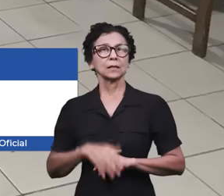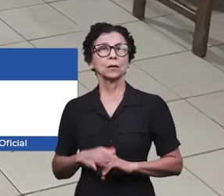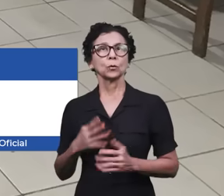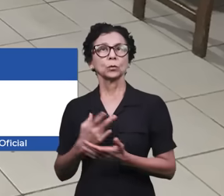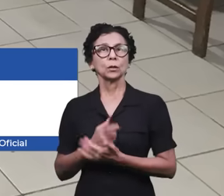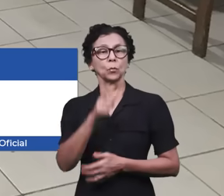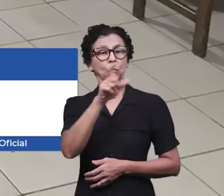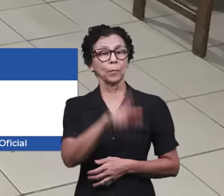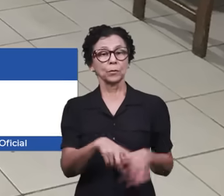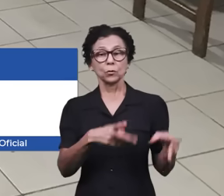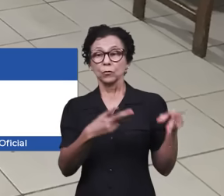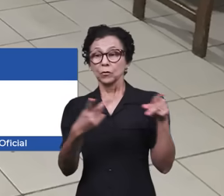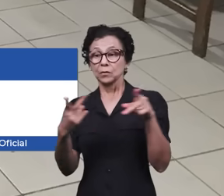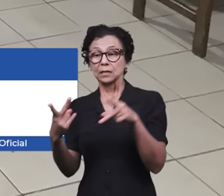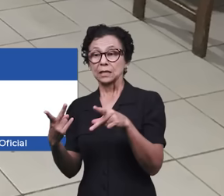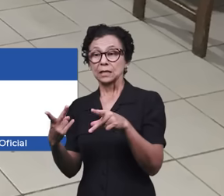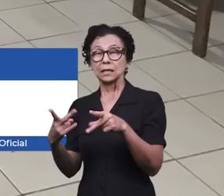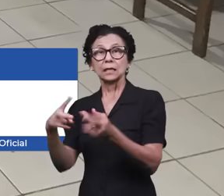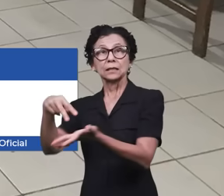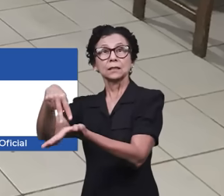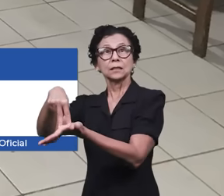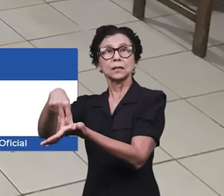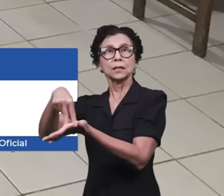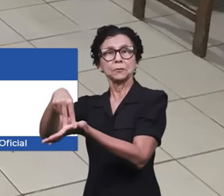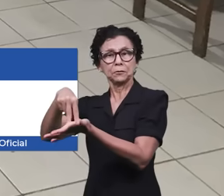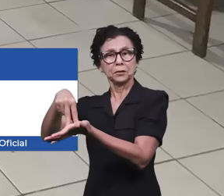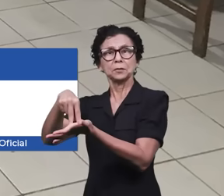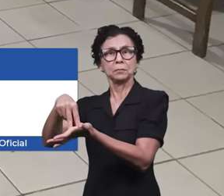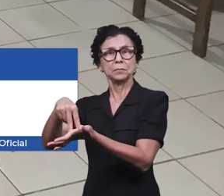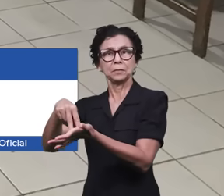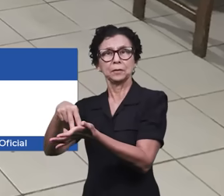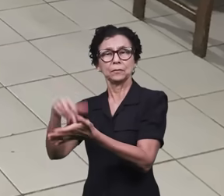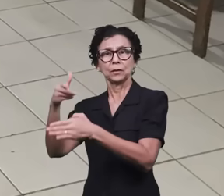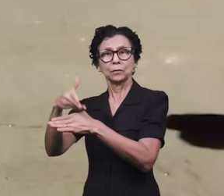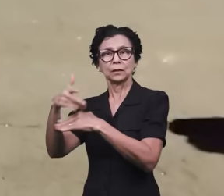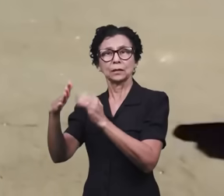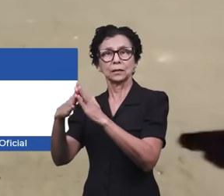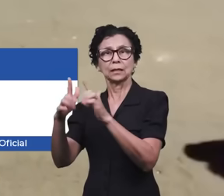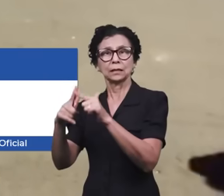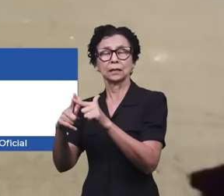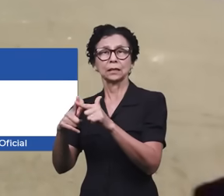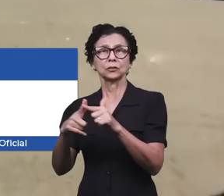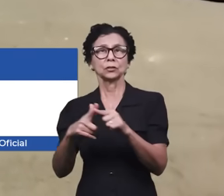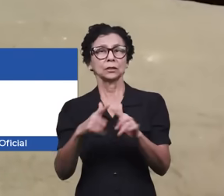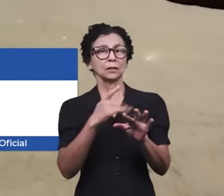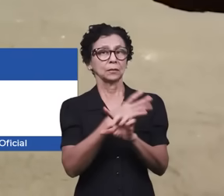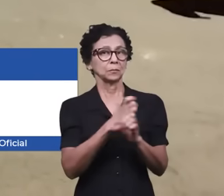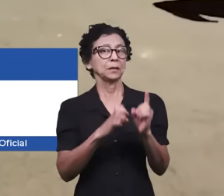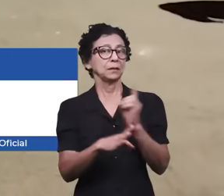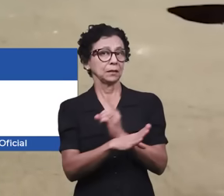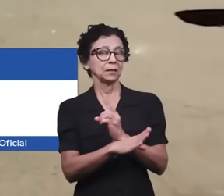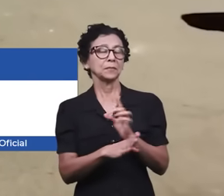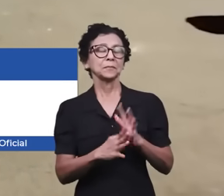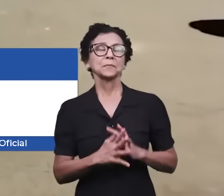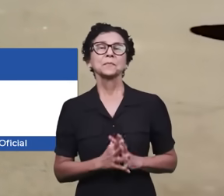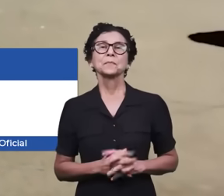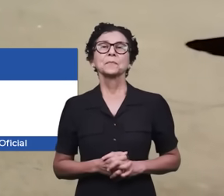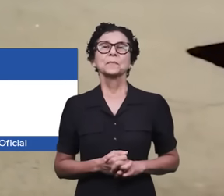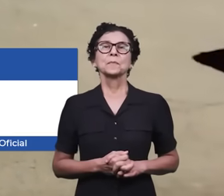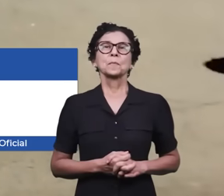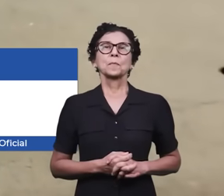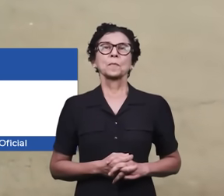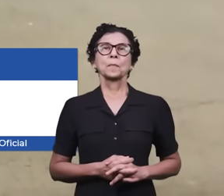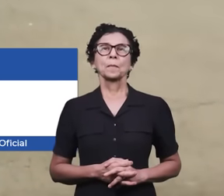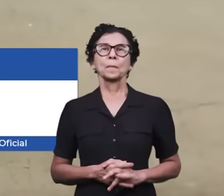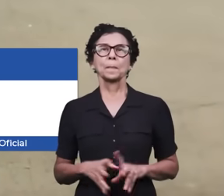que está firme na igreja, relatada pelo pastor Alício Mendes na EBD. Em Londrina, na igreja do Jardim Antares, após